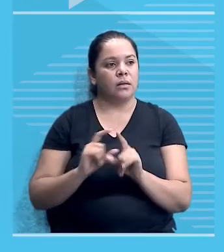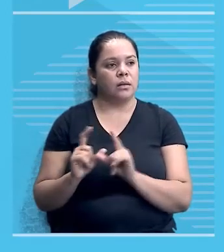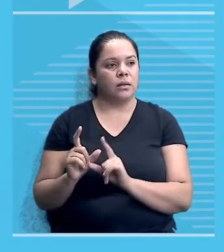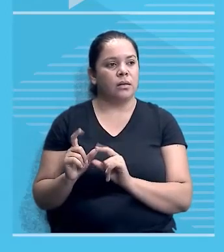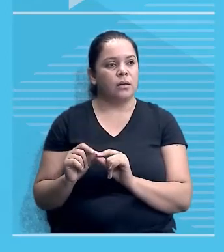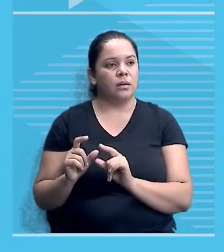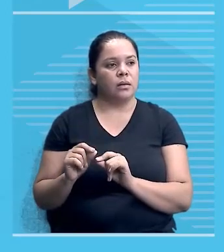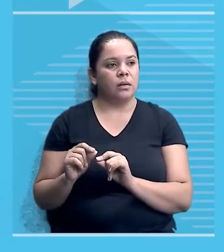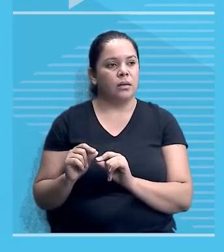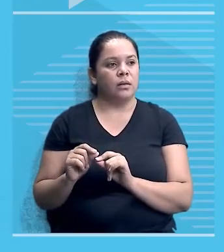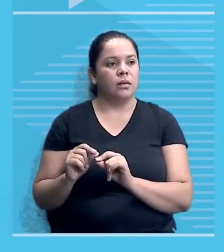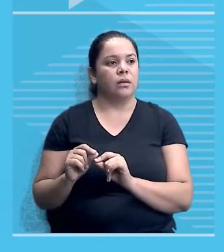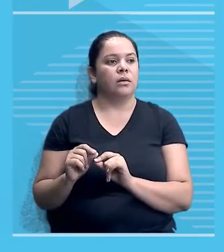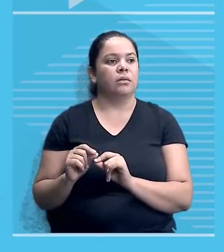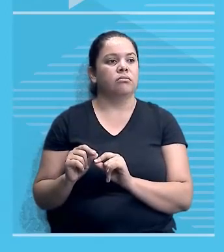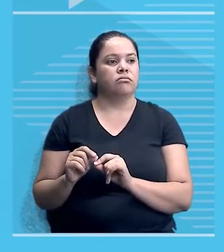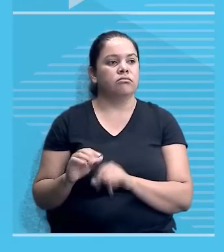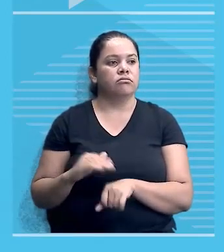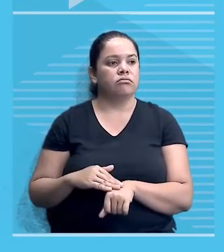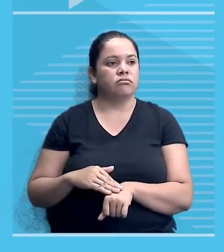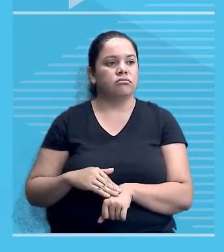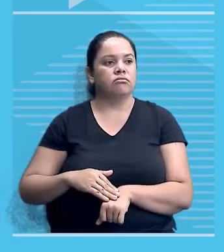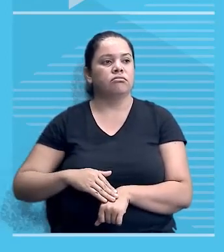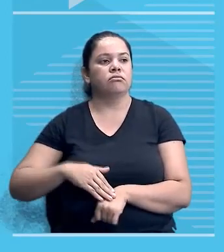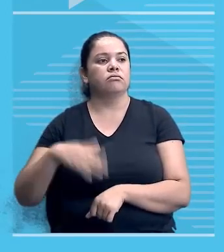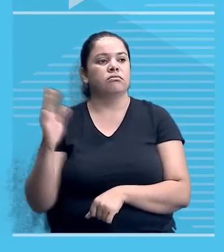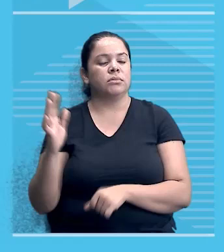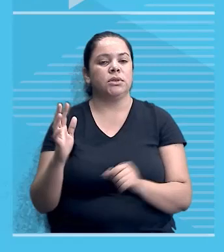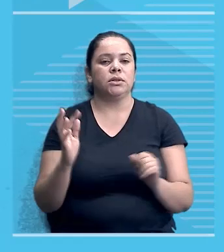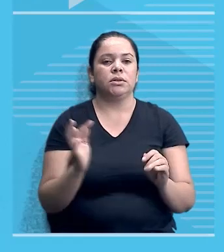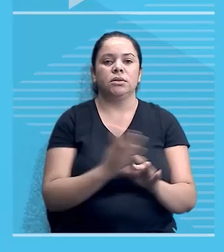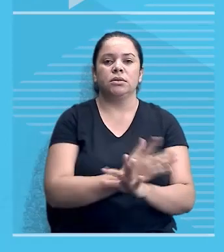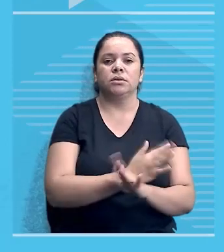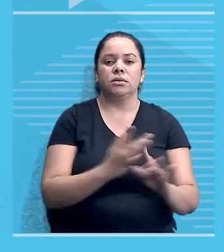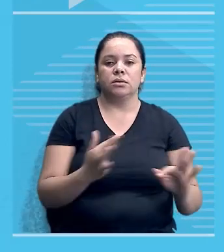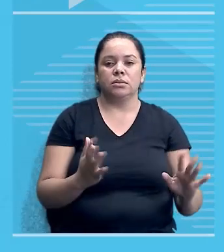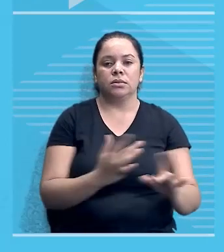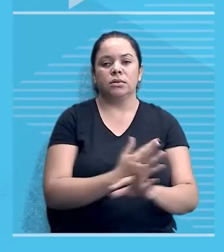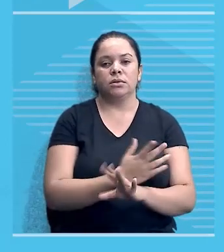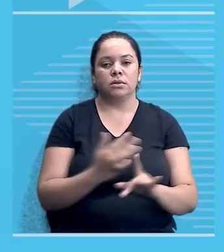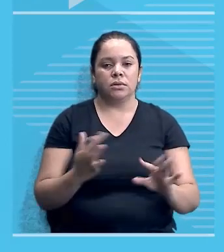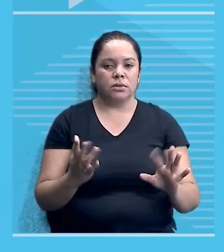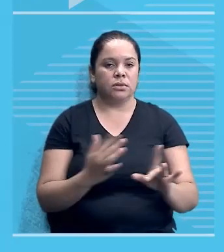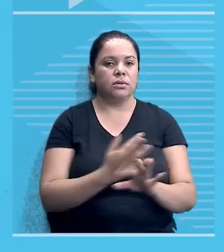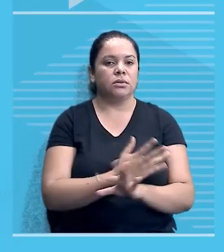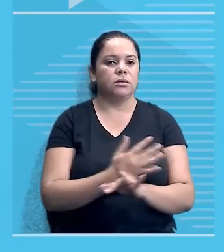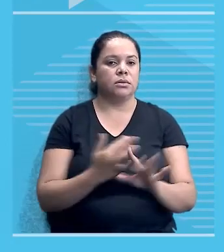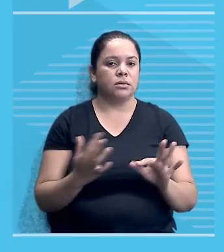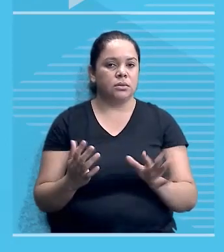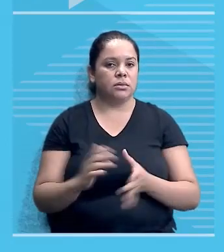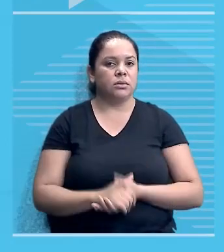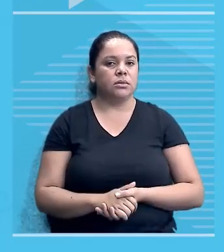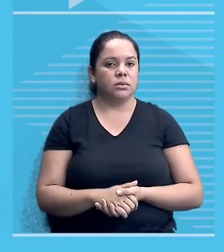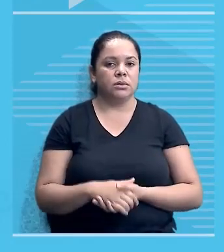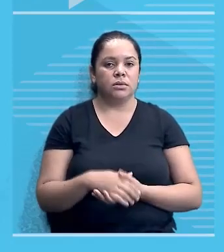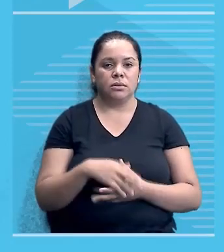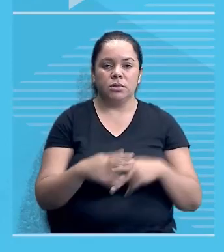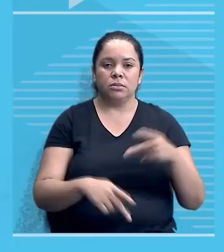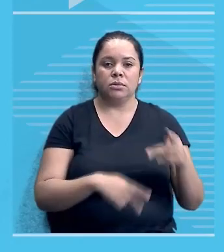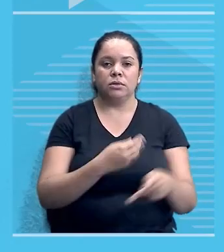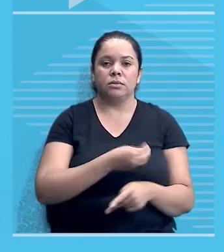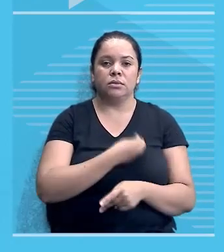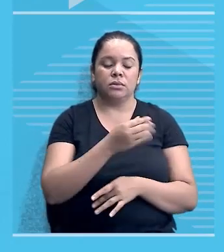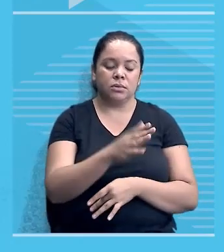Urbano Brasil que tem como o maior percentual da população vivendo na área urbana